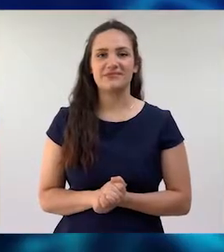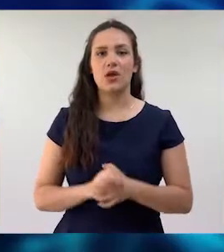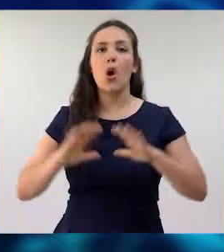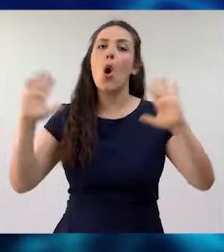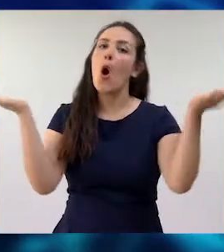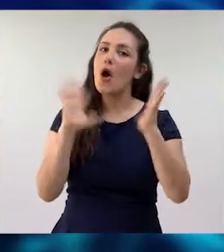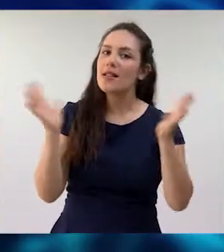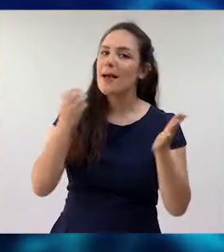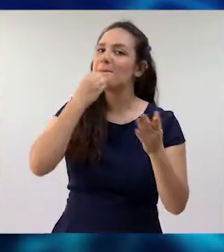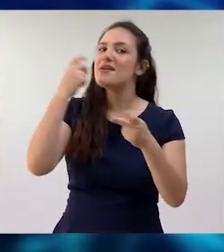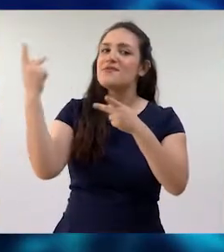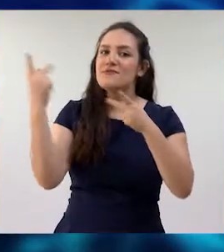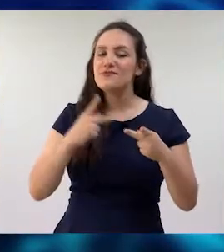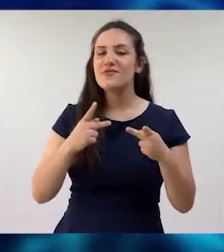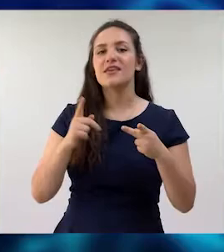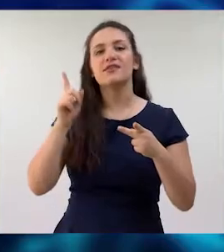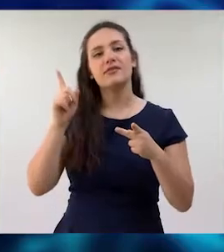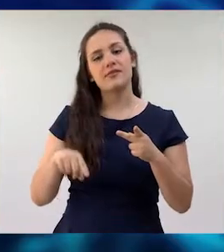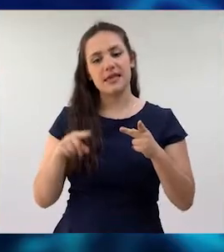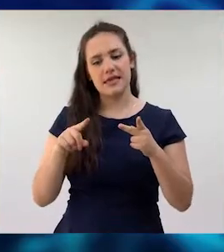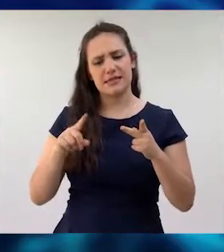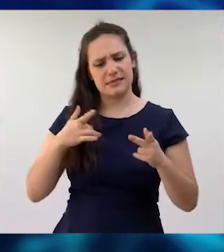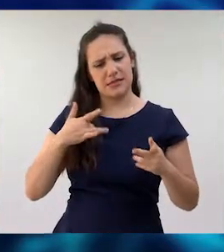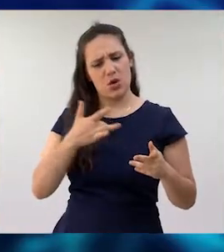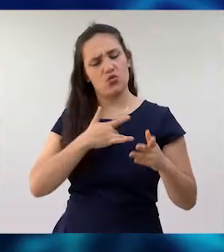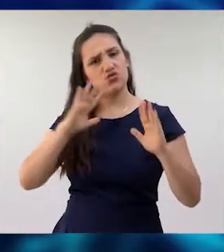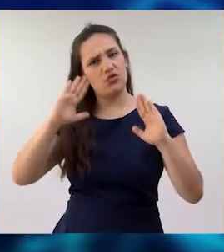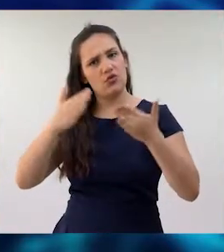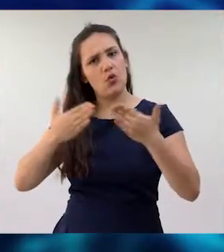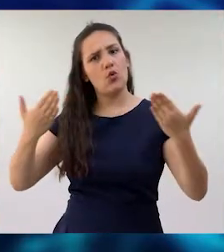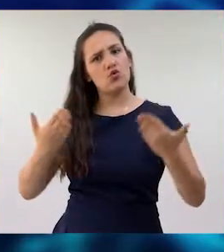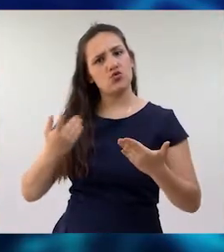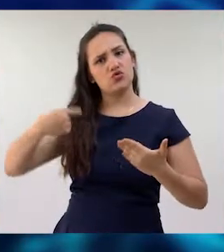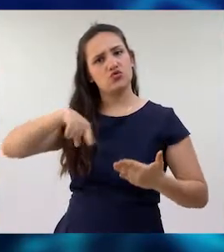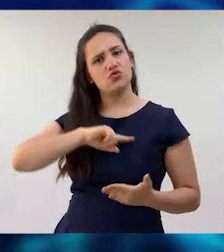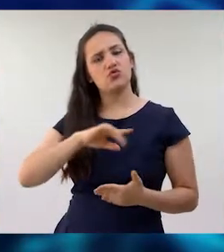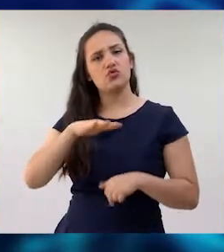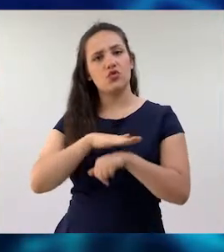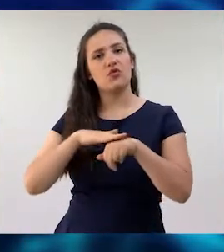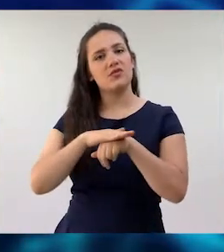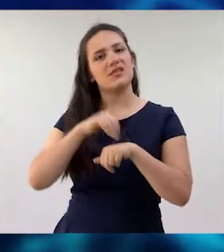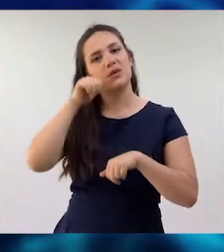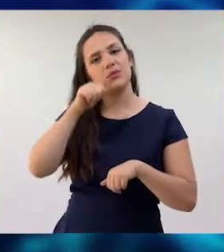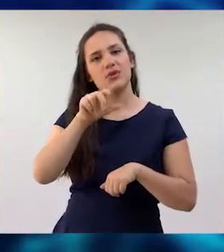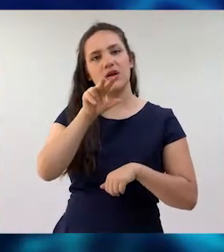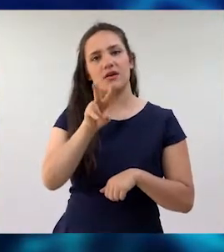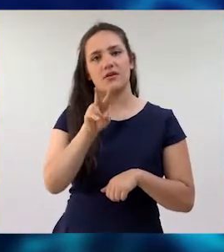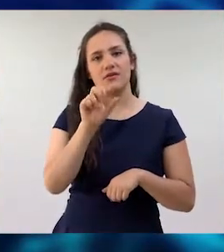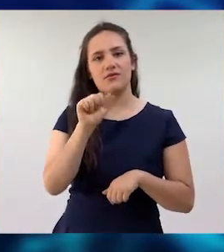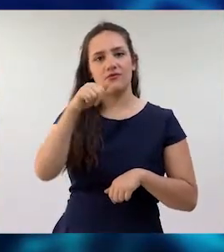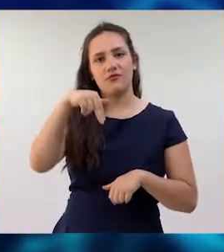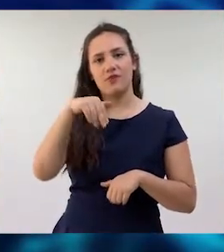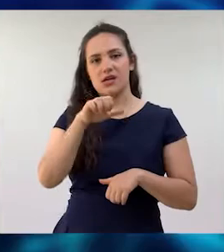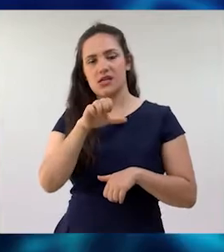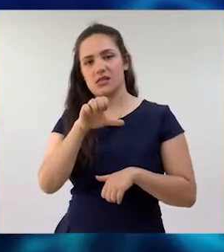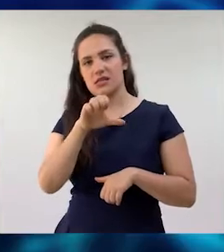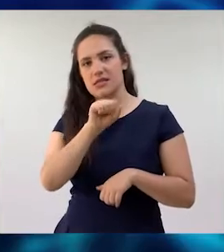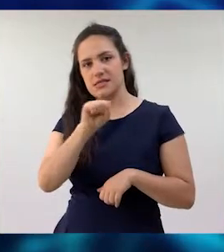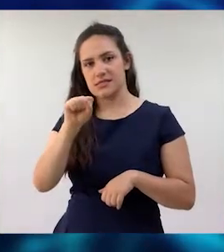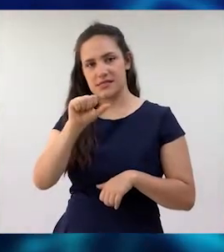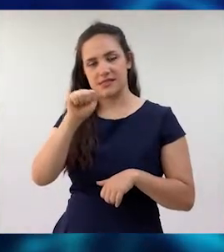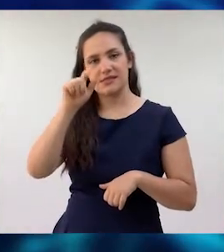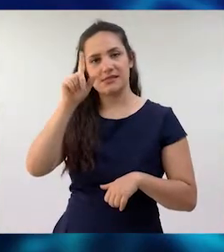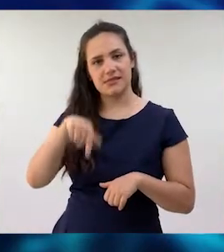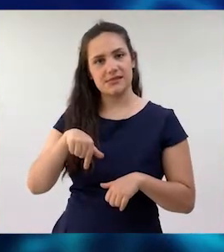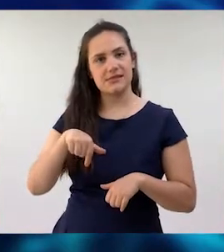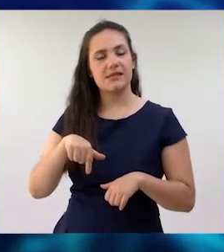Olá, sejam bem-vindos ao programa Saúde em Foco. Hoje eu vou conversar com a doutora Vanessa Putinelli Dotti, ela que é